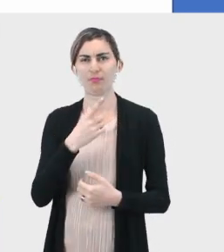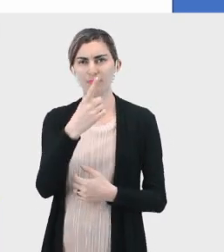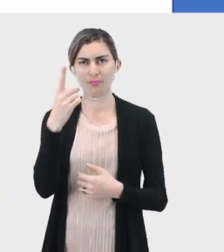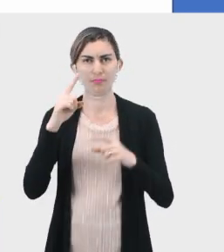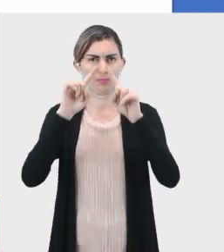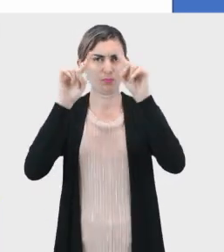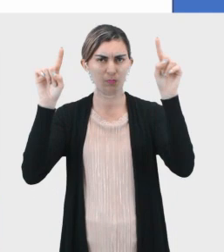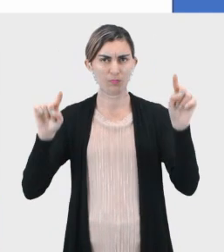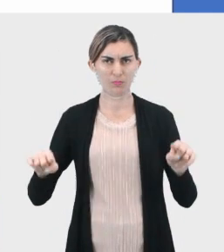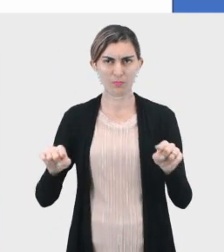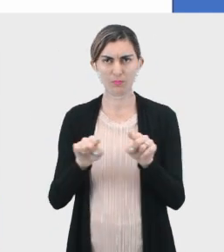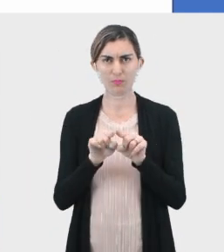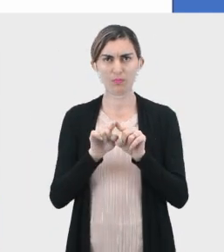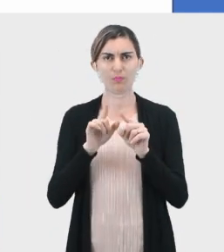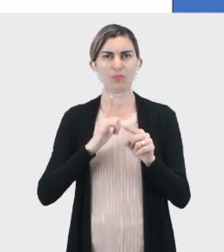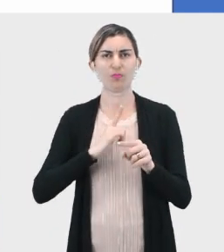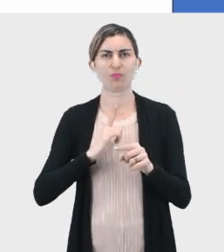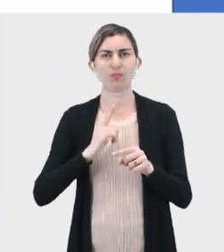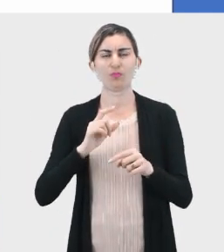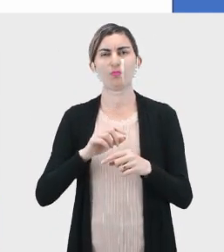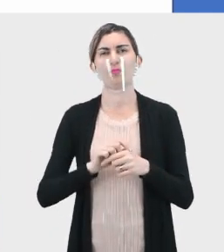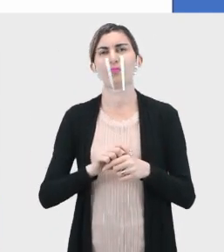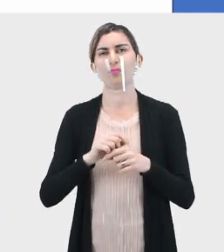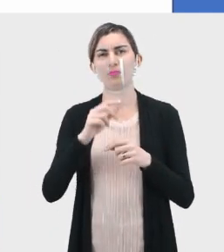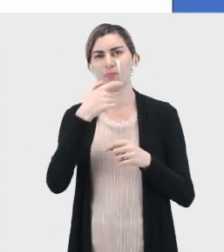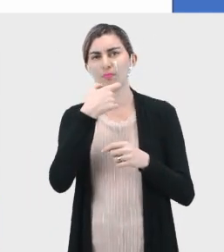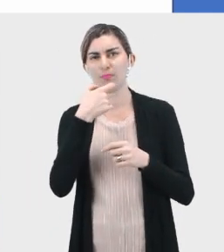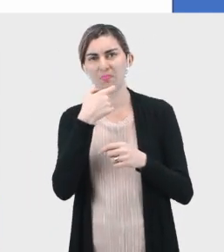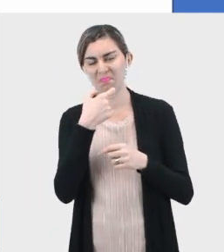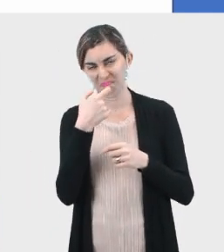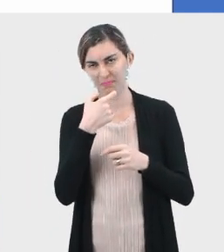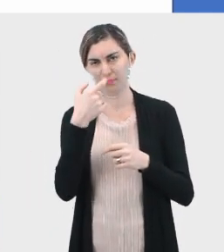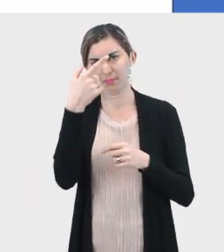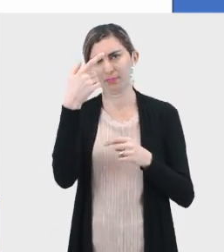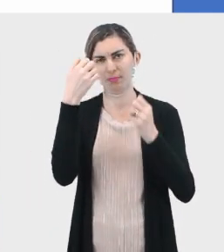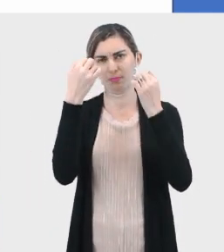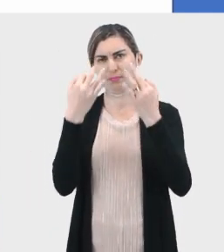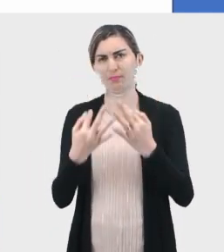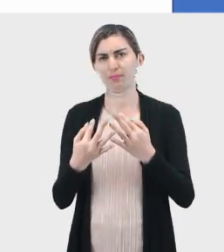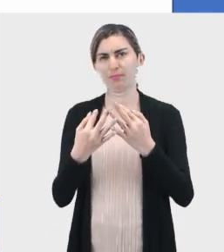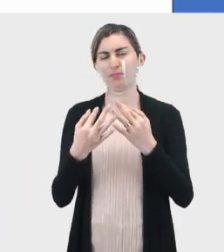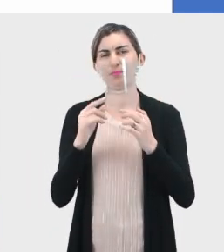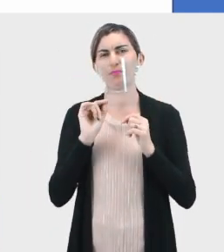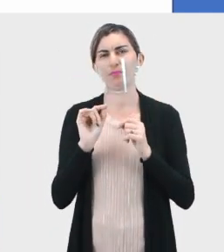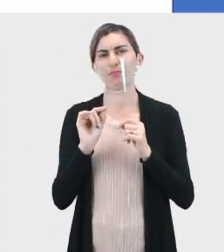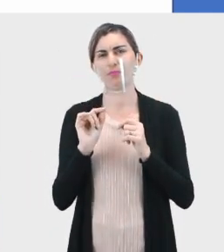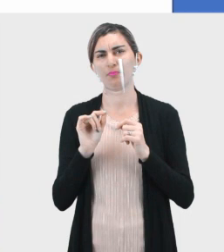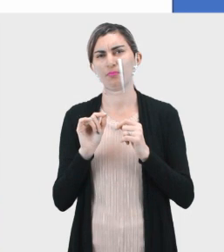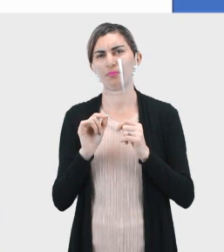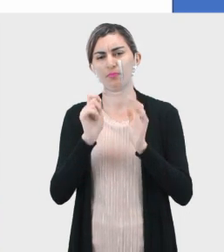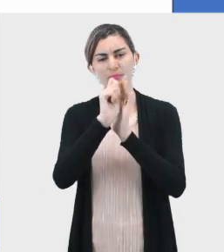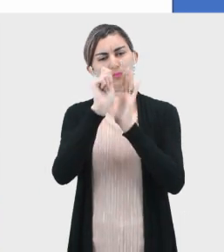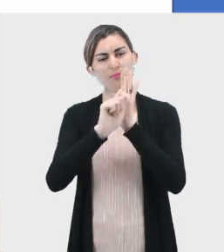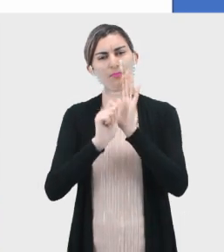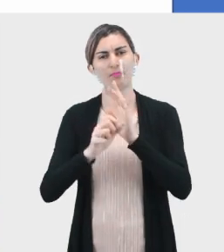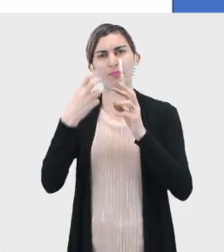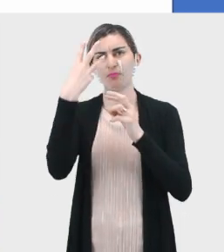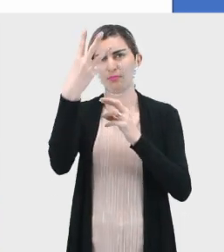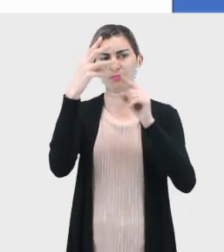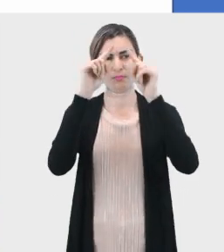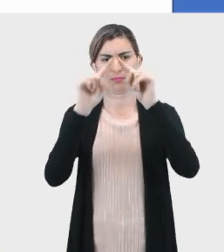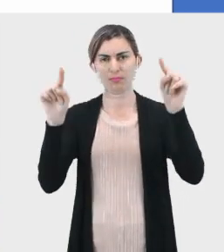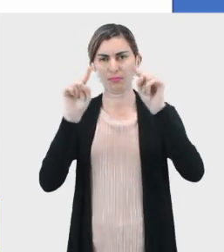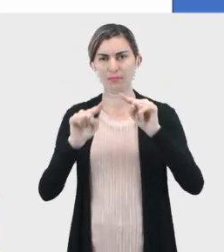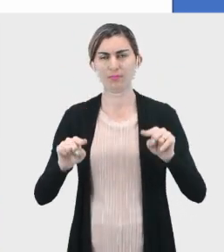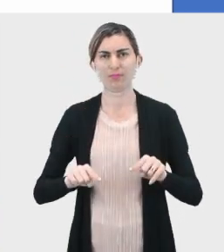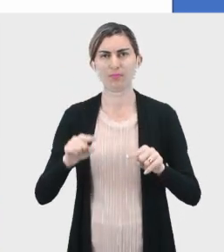nesse quadradinho, write 3 short lines with affection. Escreva 3